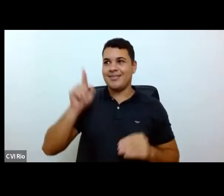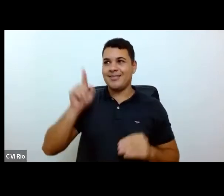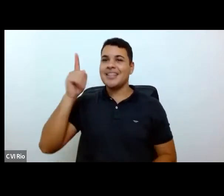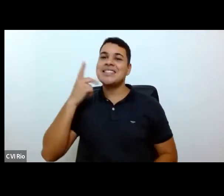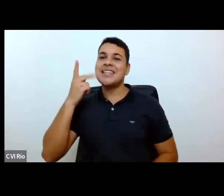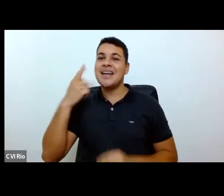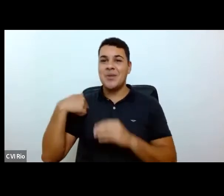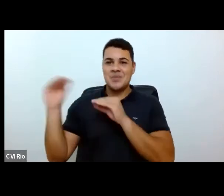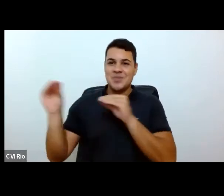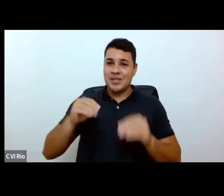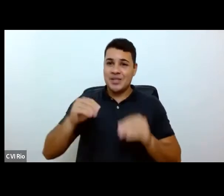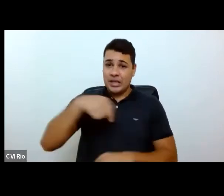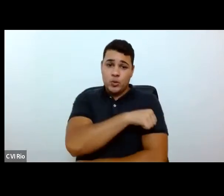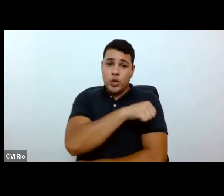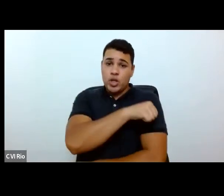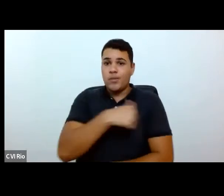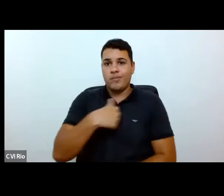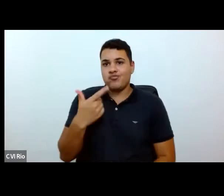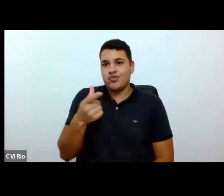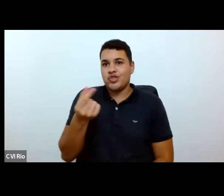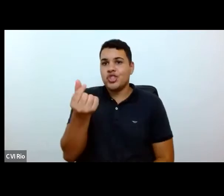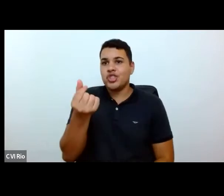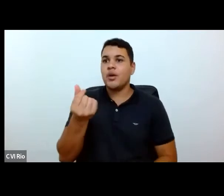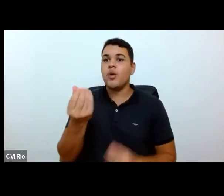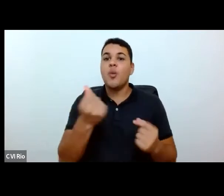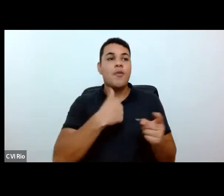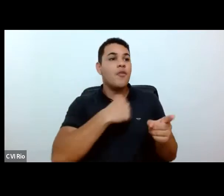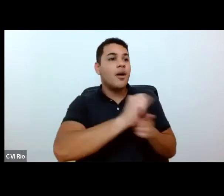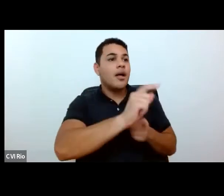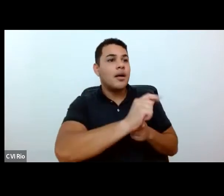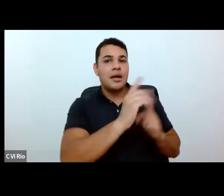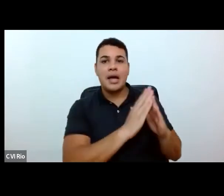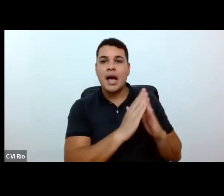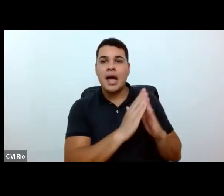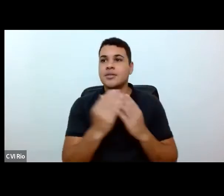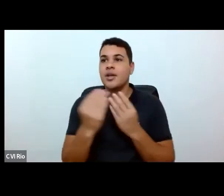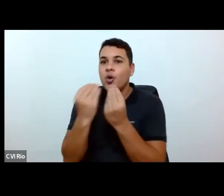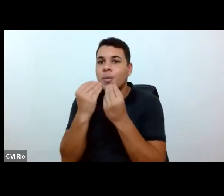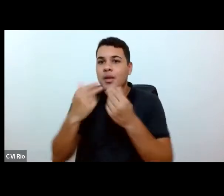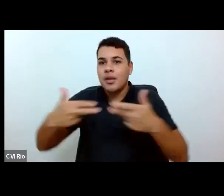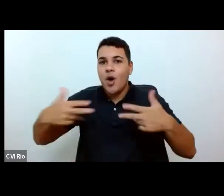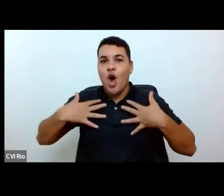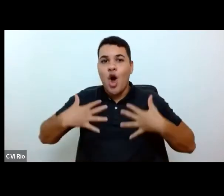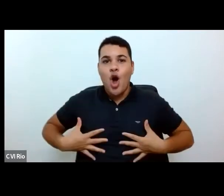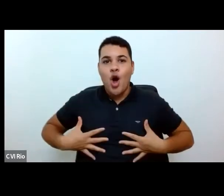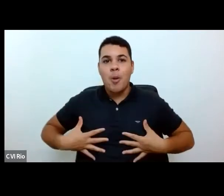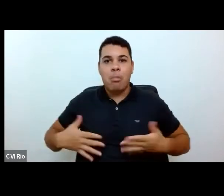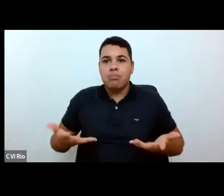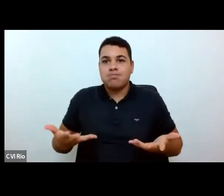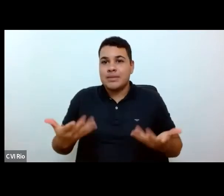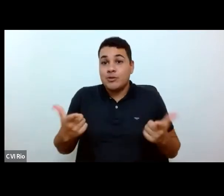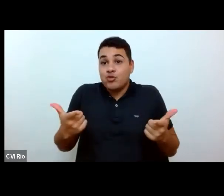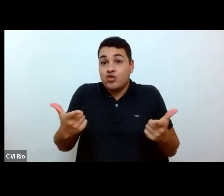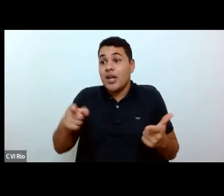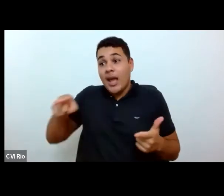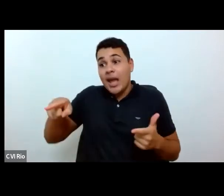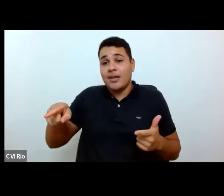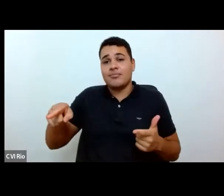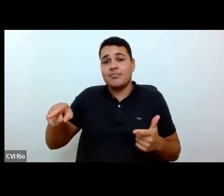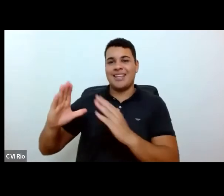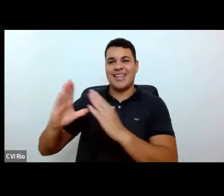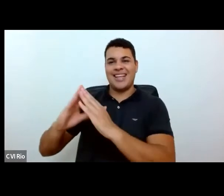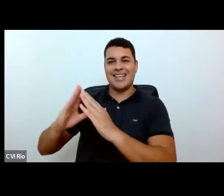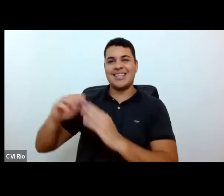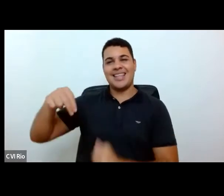teria condições, né, de um lugar para morar e tudo. E foi muito importante. A Casa NEM